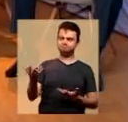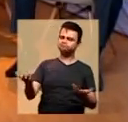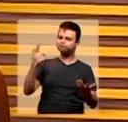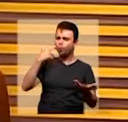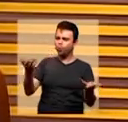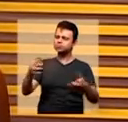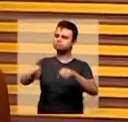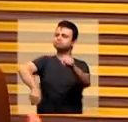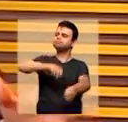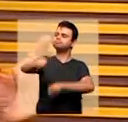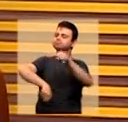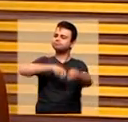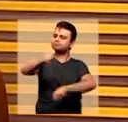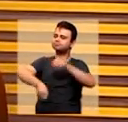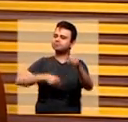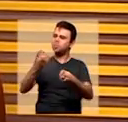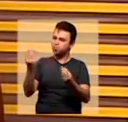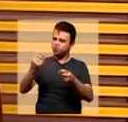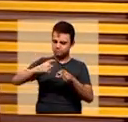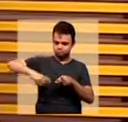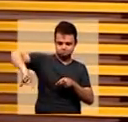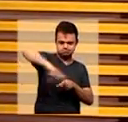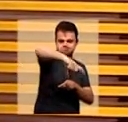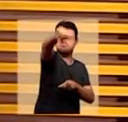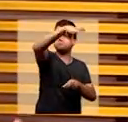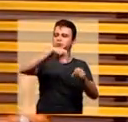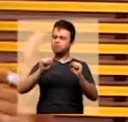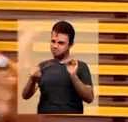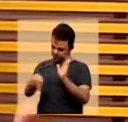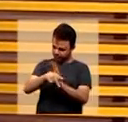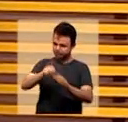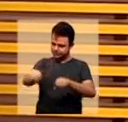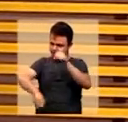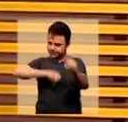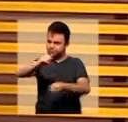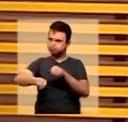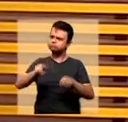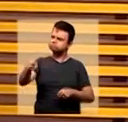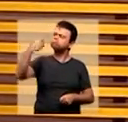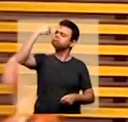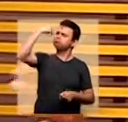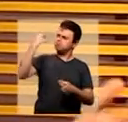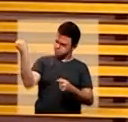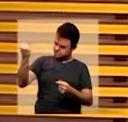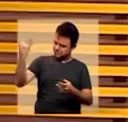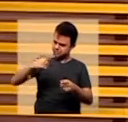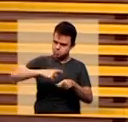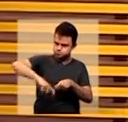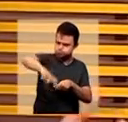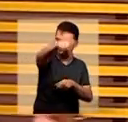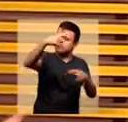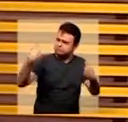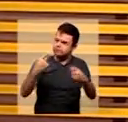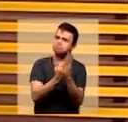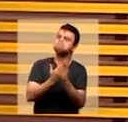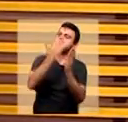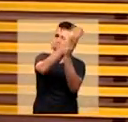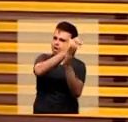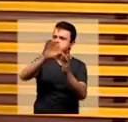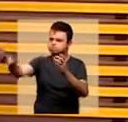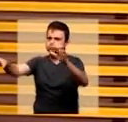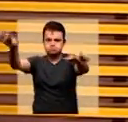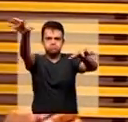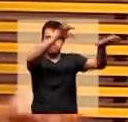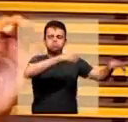ciclistas, ciclovias. Na sua opinião, você acha que a gente deveria investir mais nessa questão, até mesmo para desafogar o